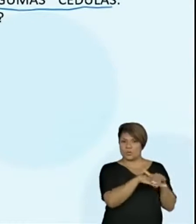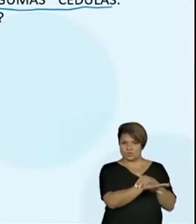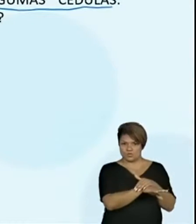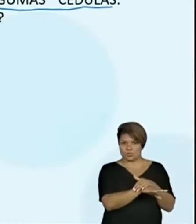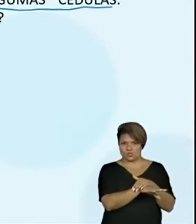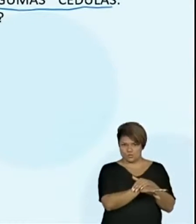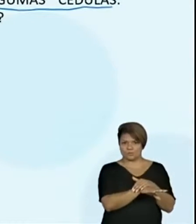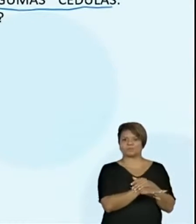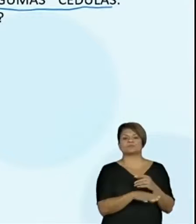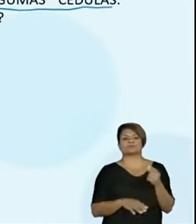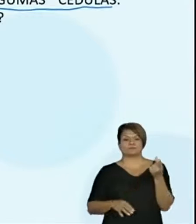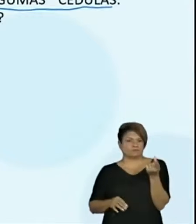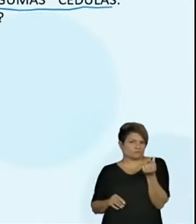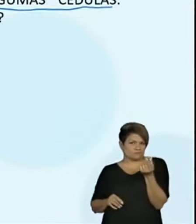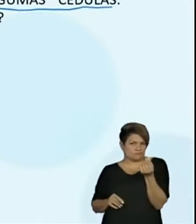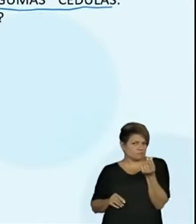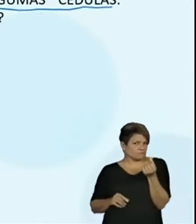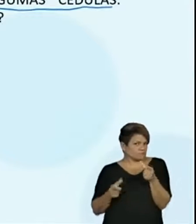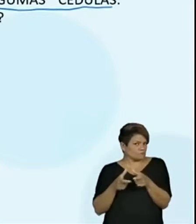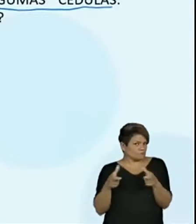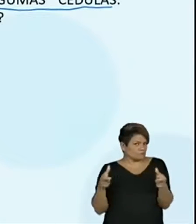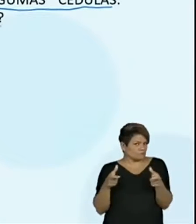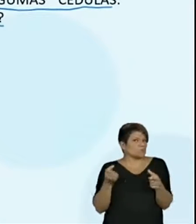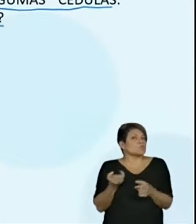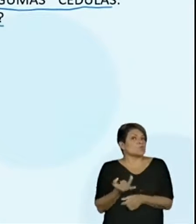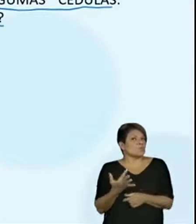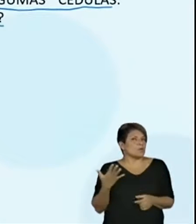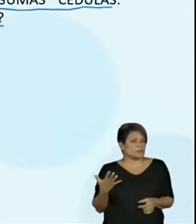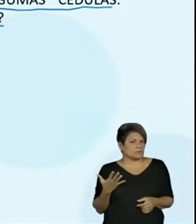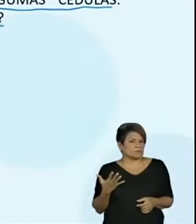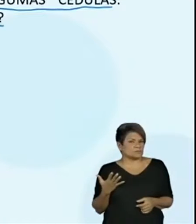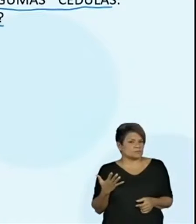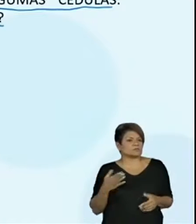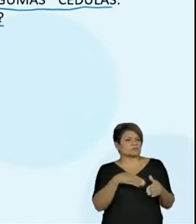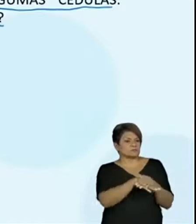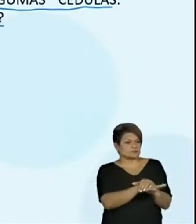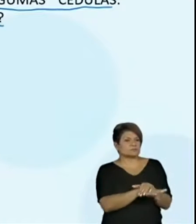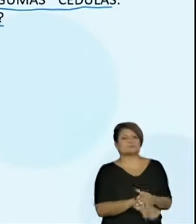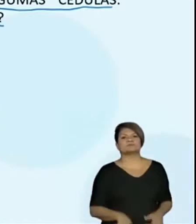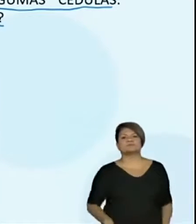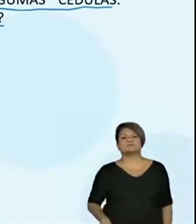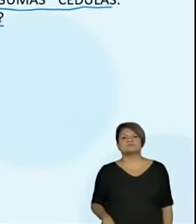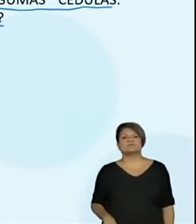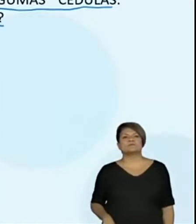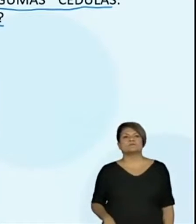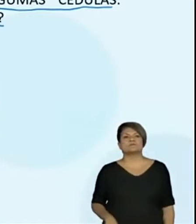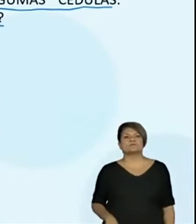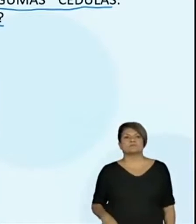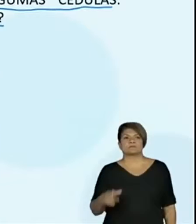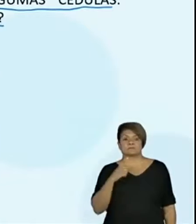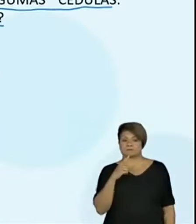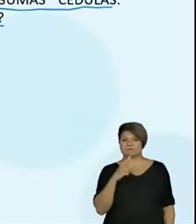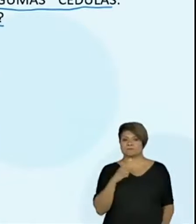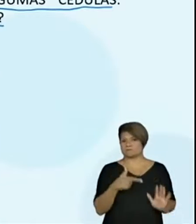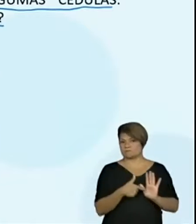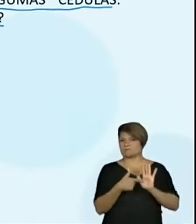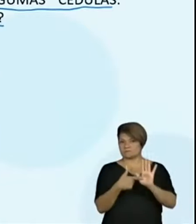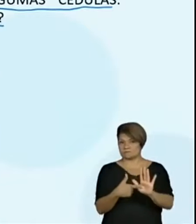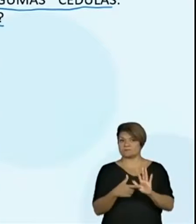cédulas. Quantos reais Manuele juntou no cofrinho? Lá vai a professora apresentar todas as